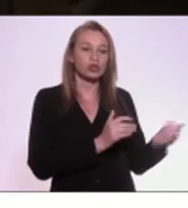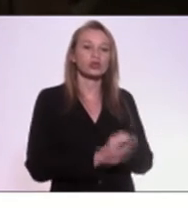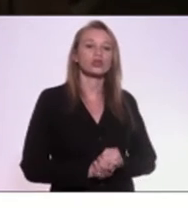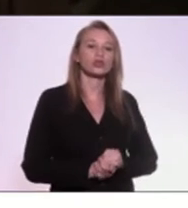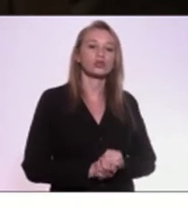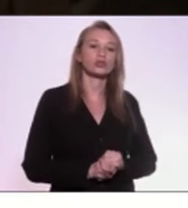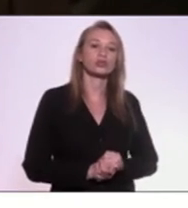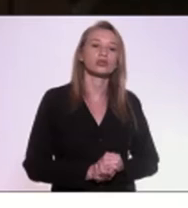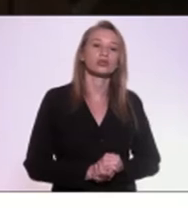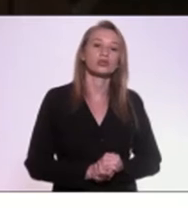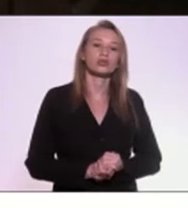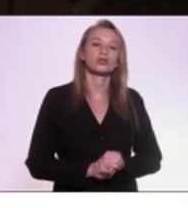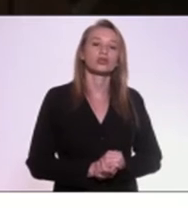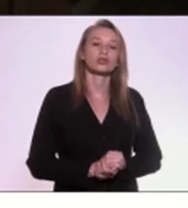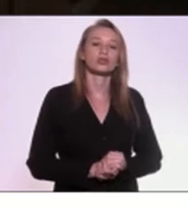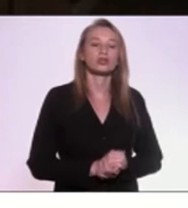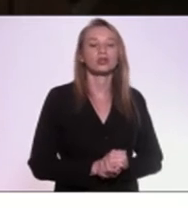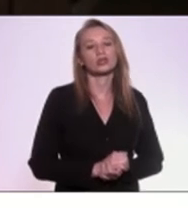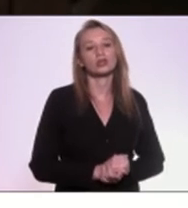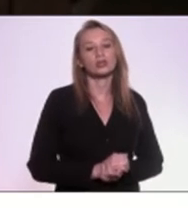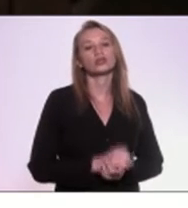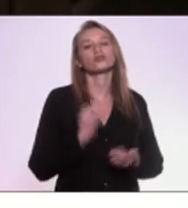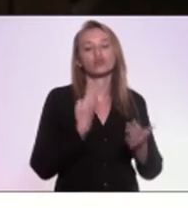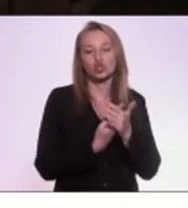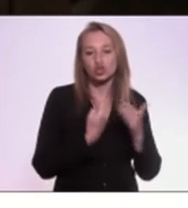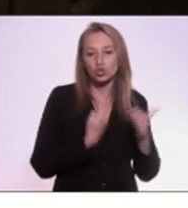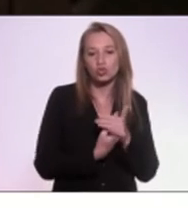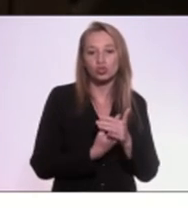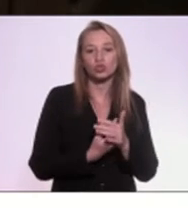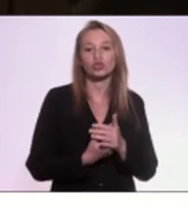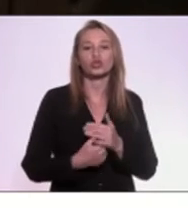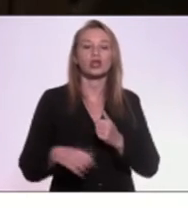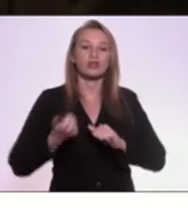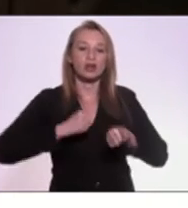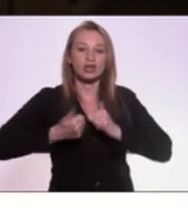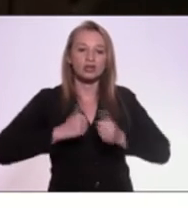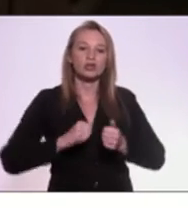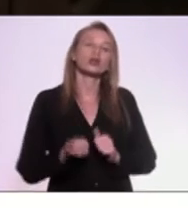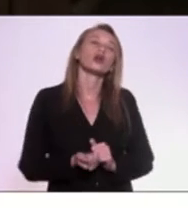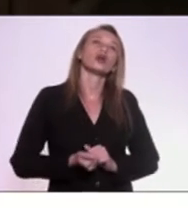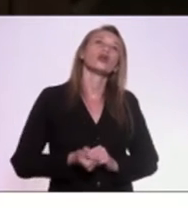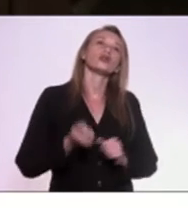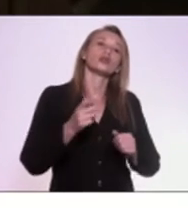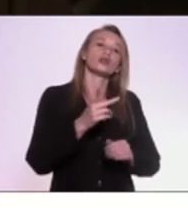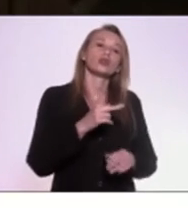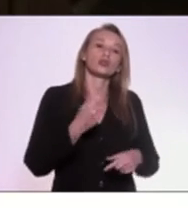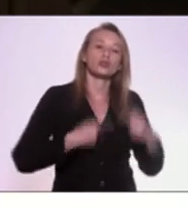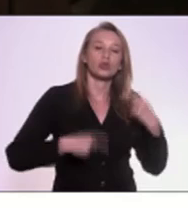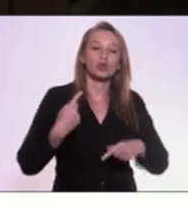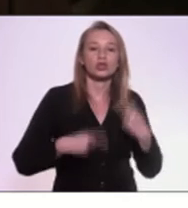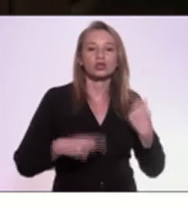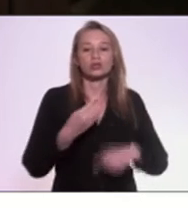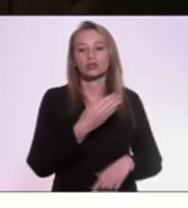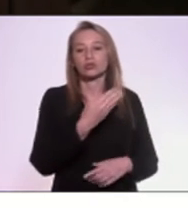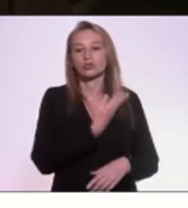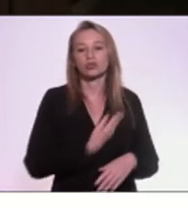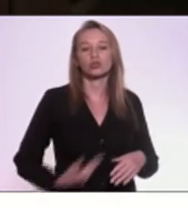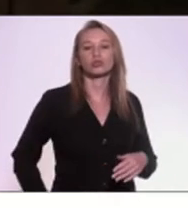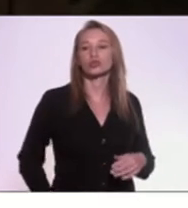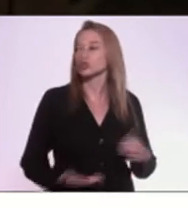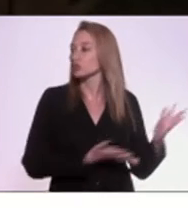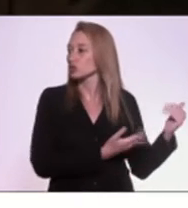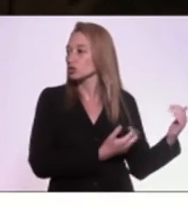referência importantíssima nas pesquisas, nos estudos, nas avaliações sobre políticas públicas de juventude no Rio de Janeiro e no